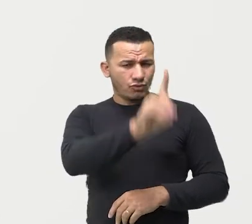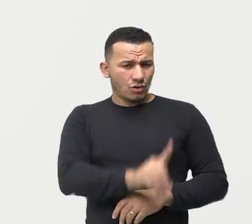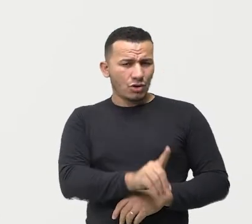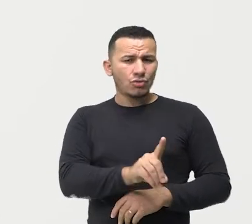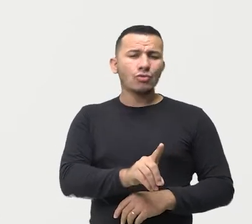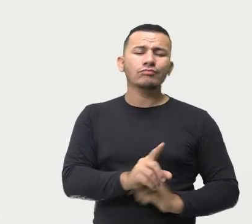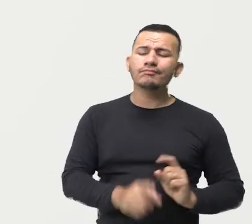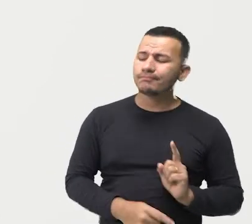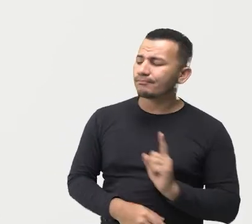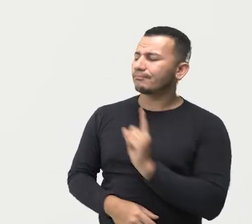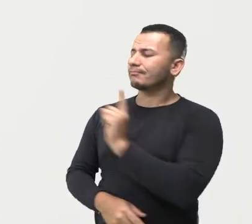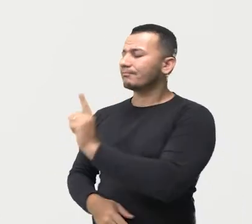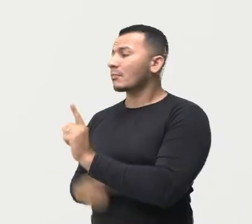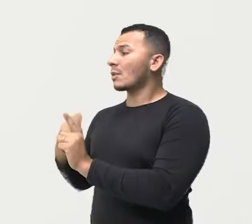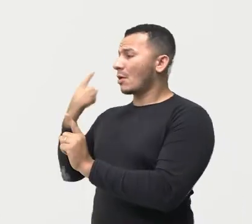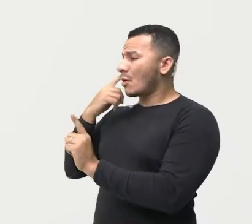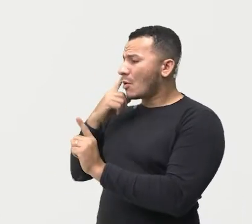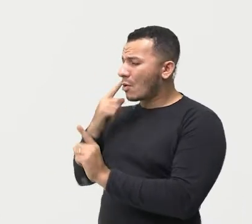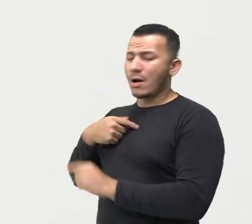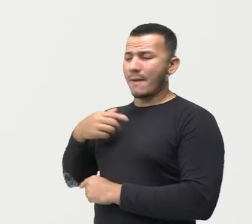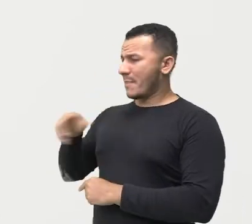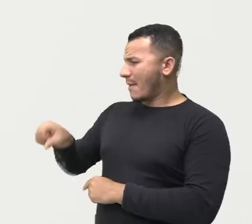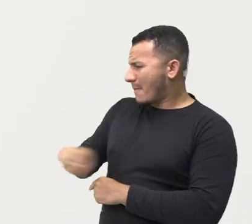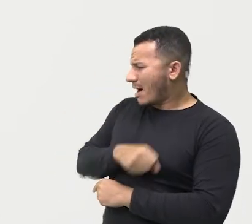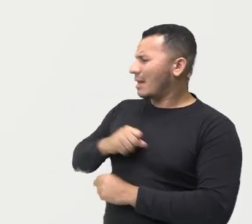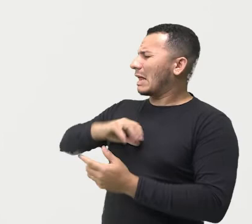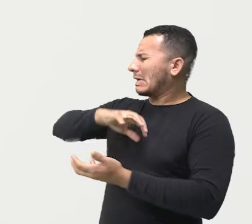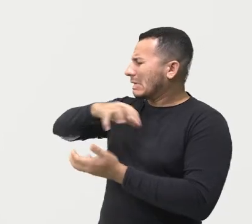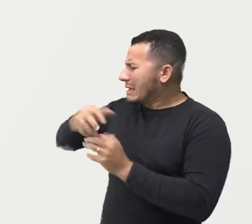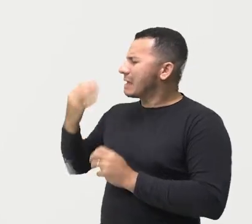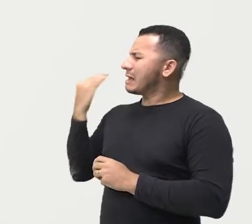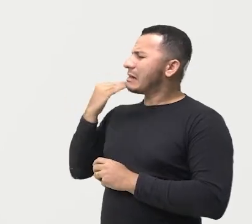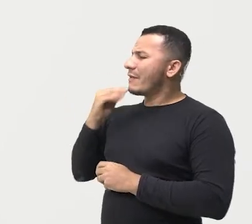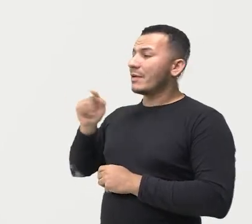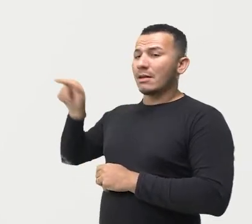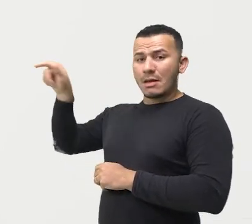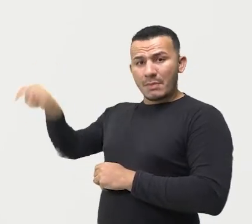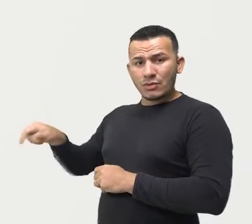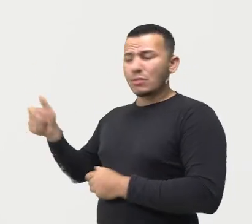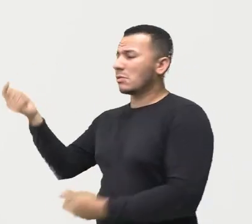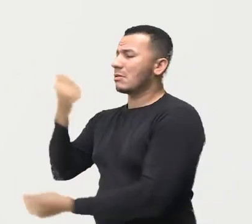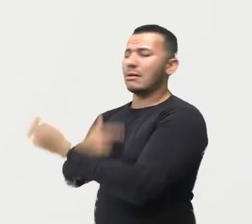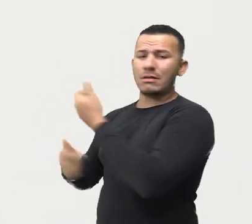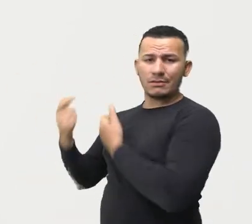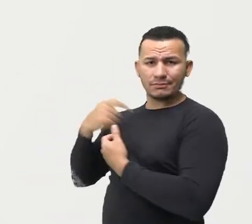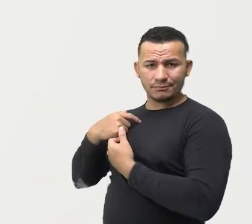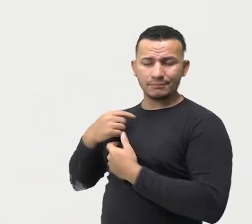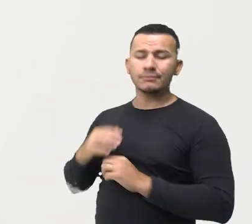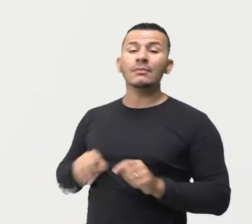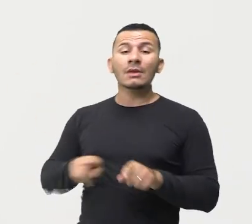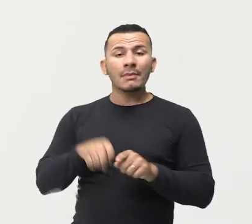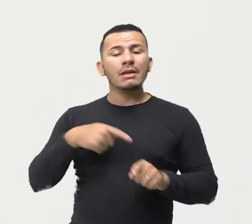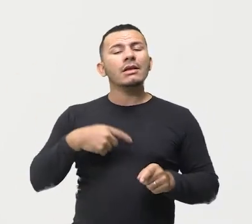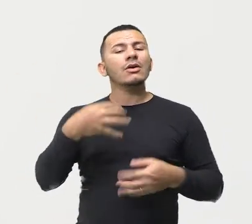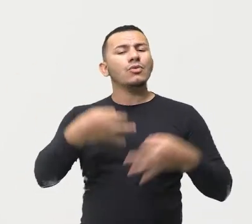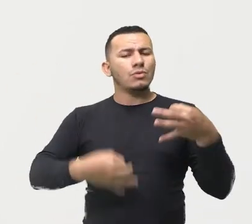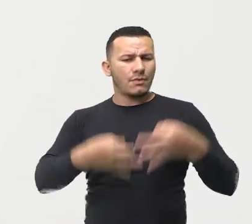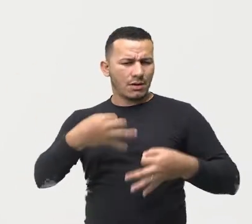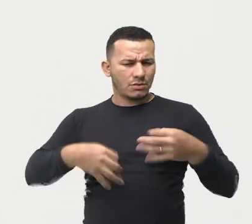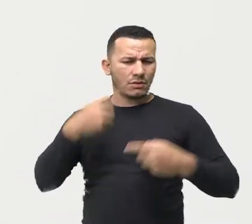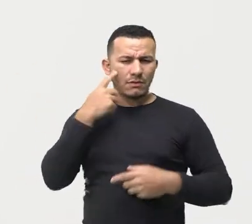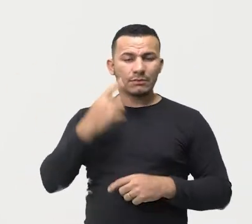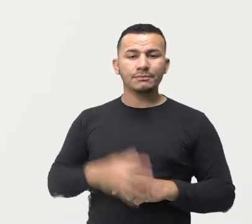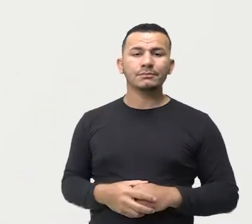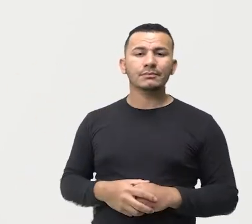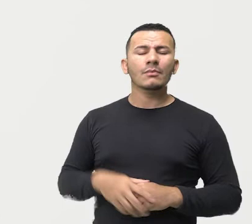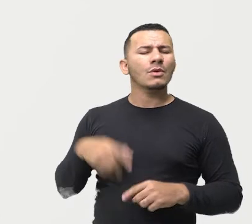em ir reclamar certo no balcão da empresa Oi fofinha a gente tem uma justificativa para